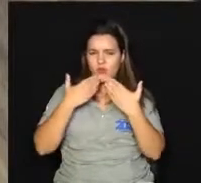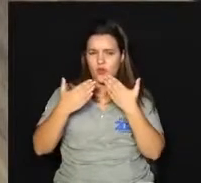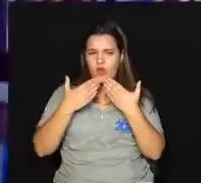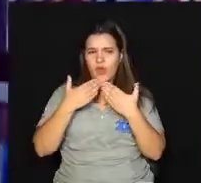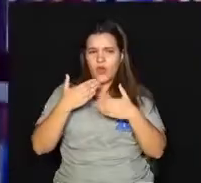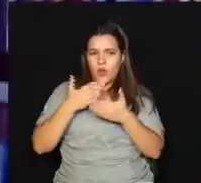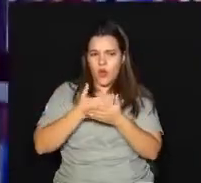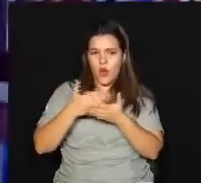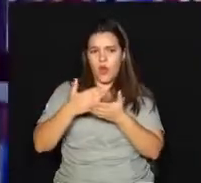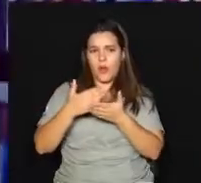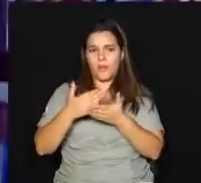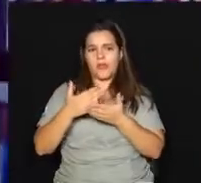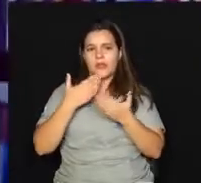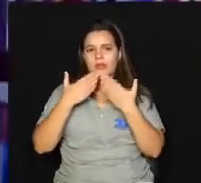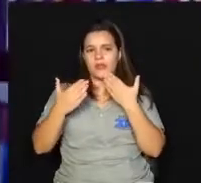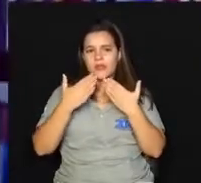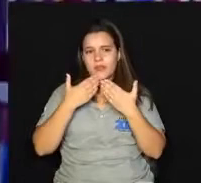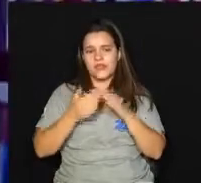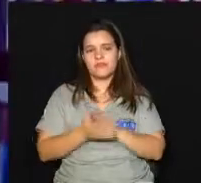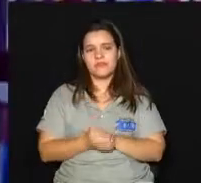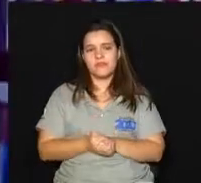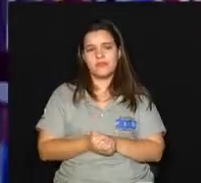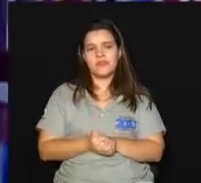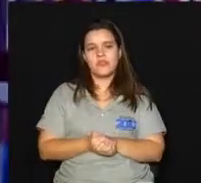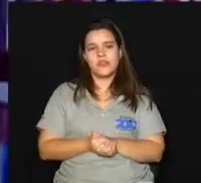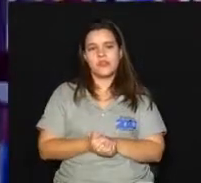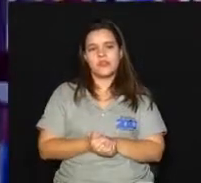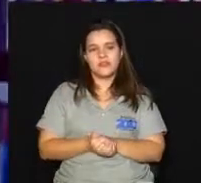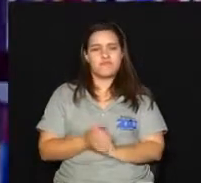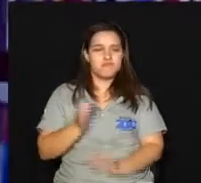nossa conversa, que é exatamente